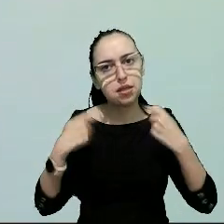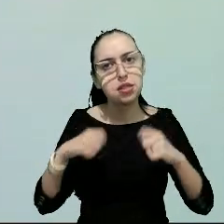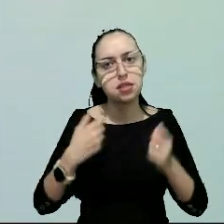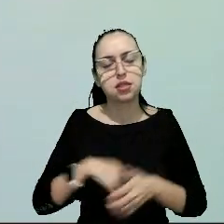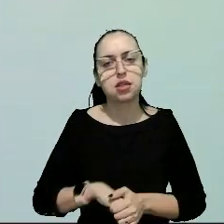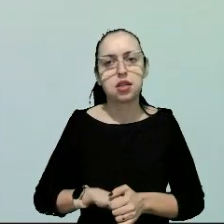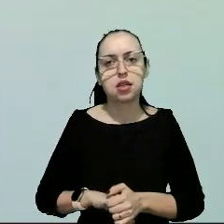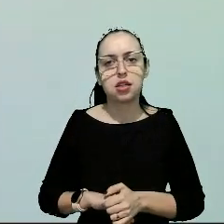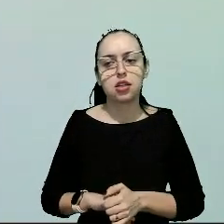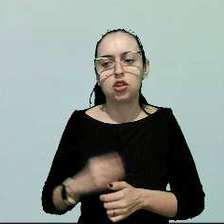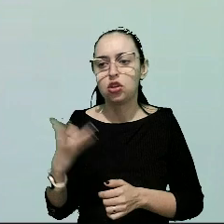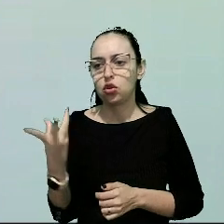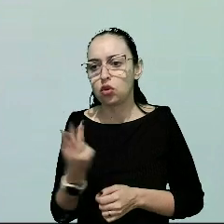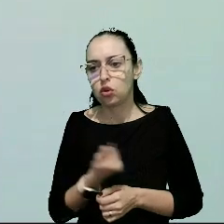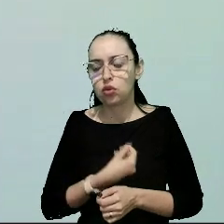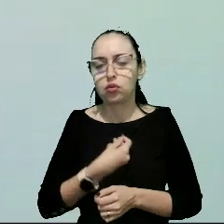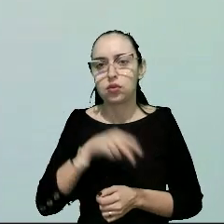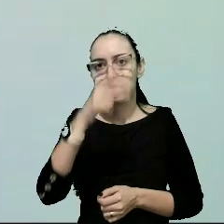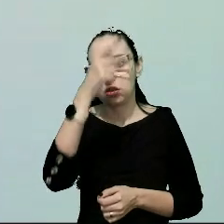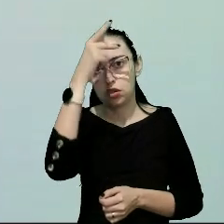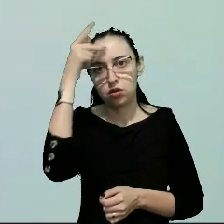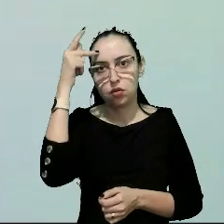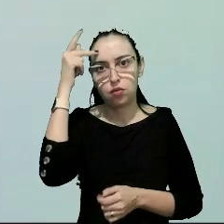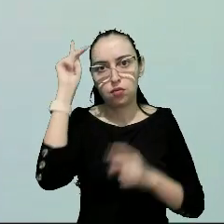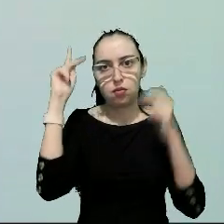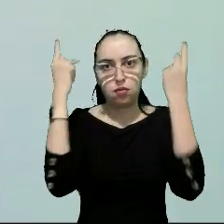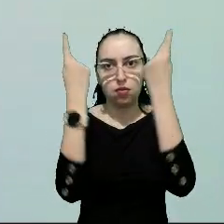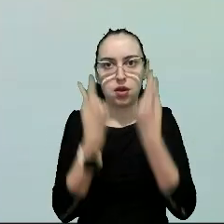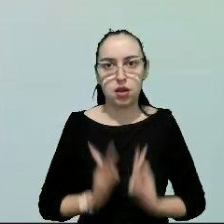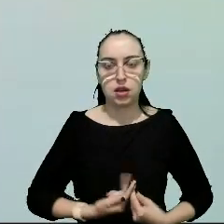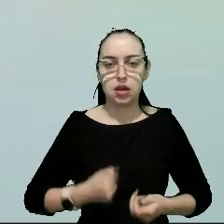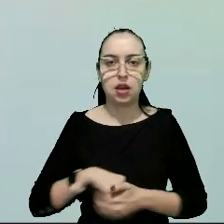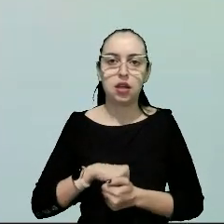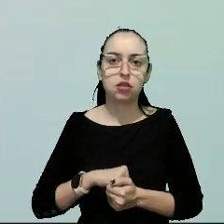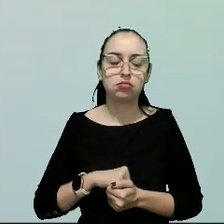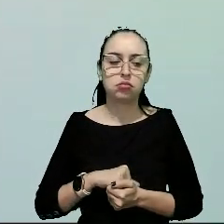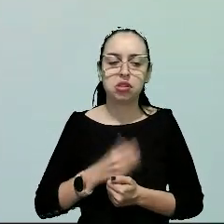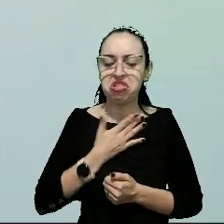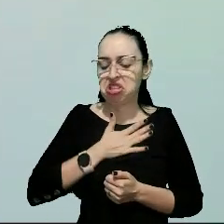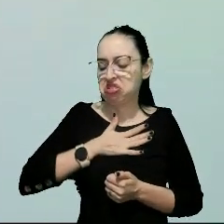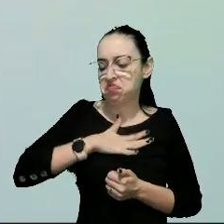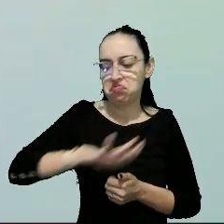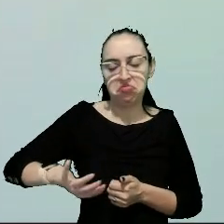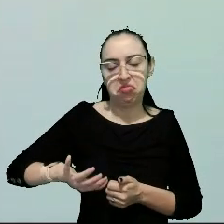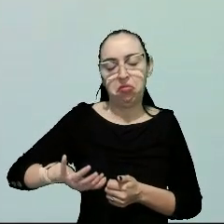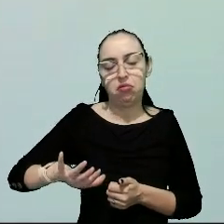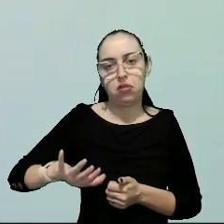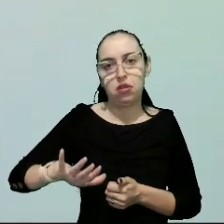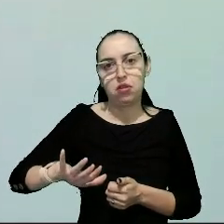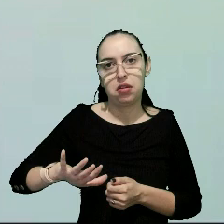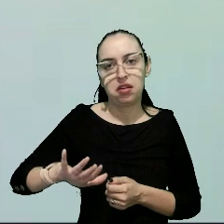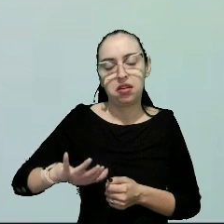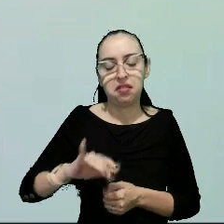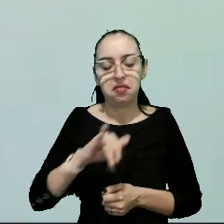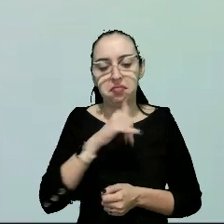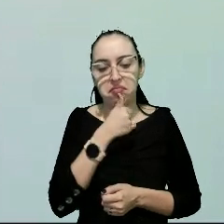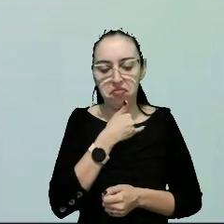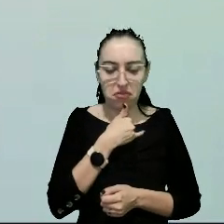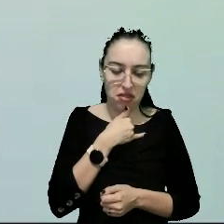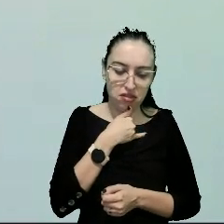sua totalidade nossa condição humana. Não aceitaremos com indiferença